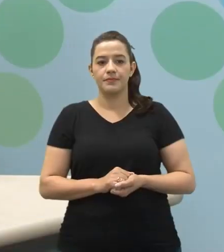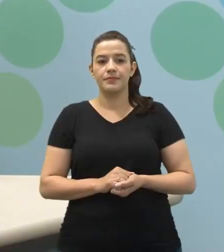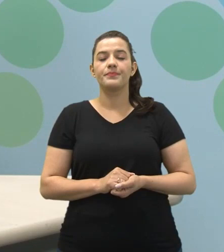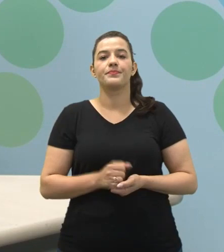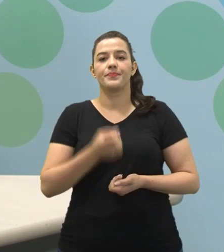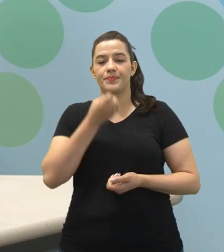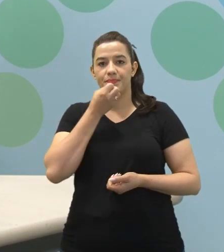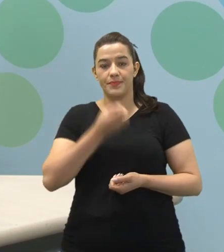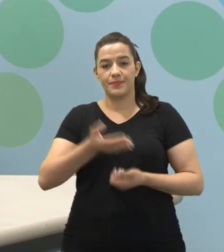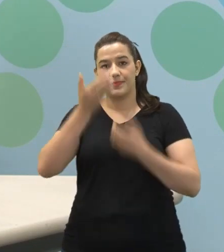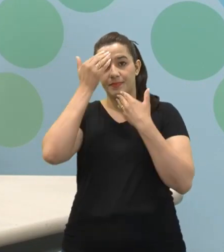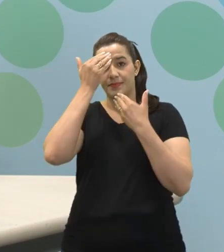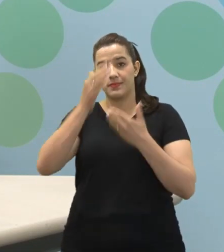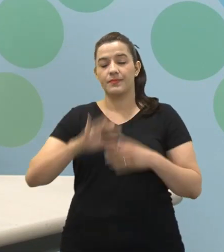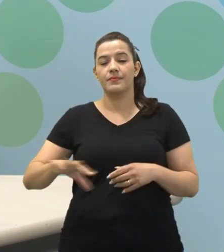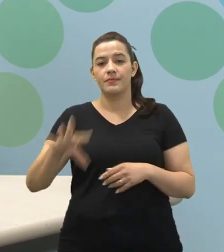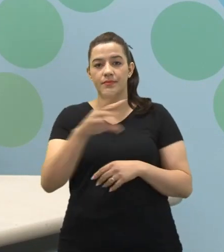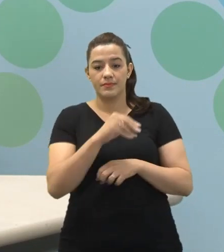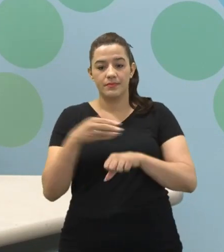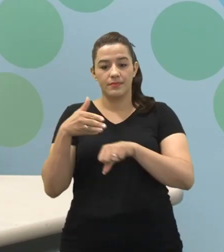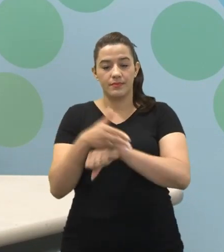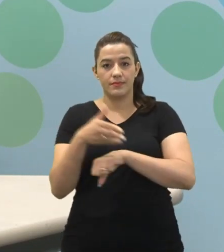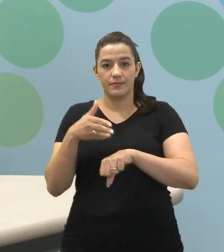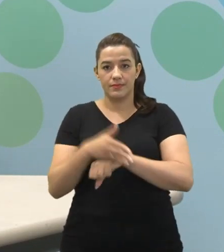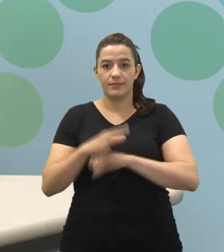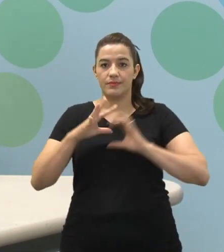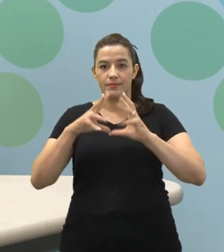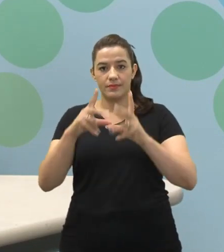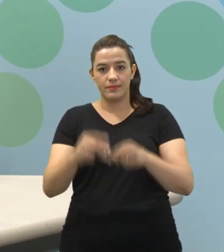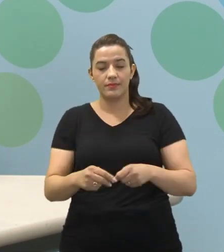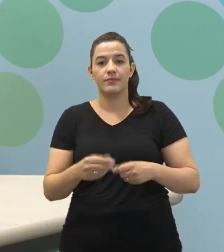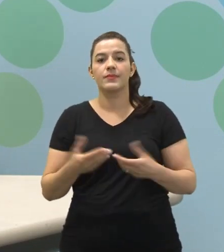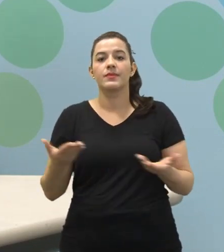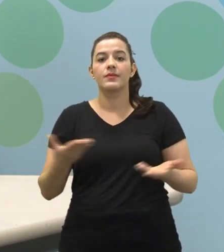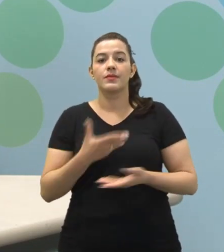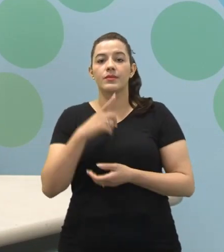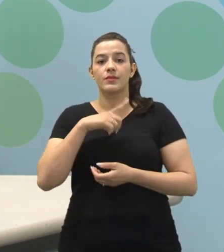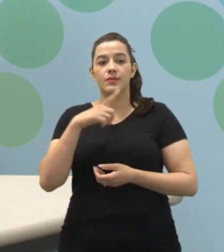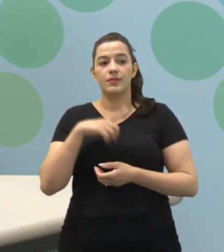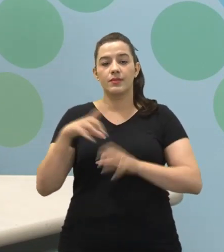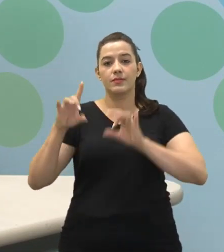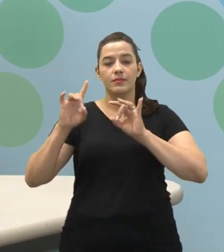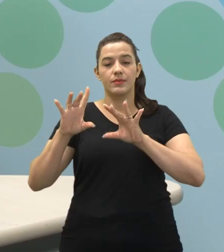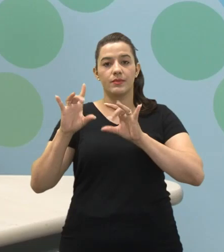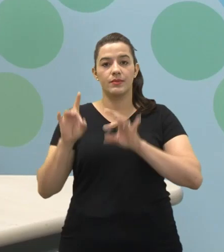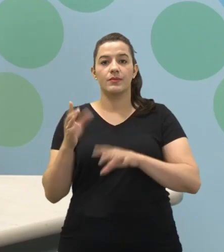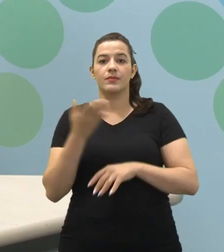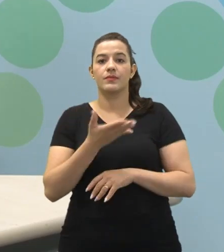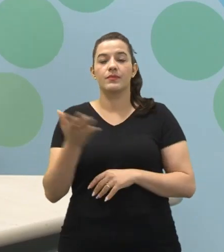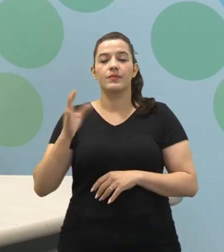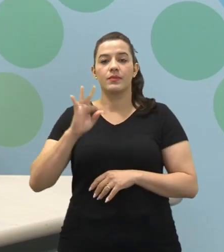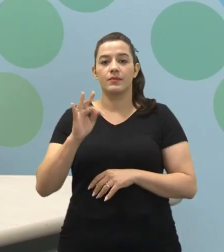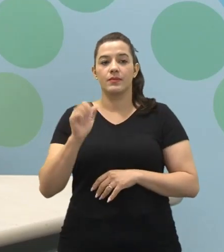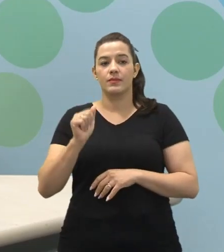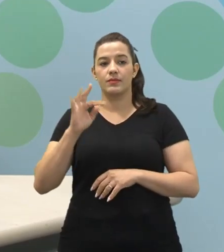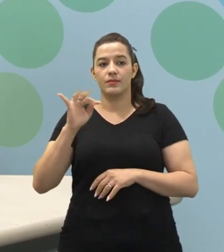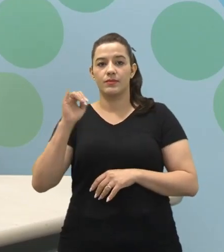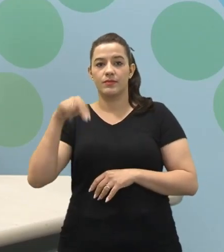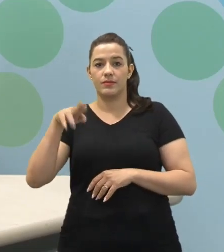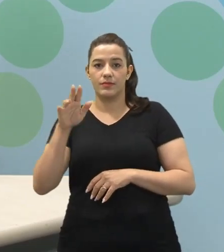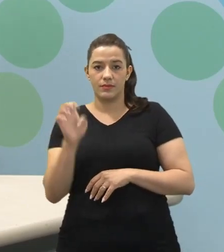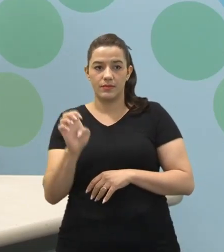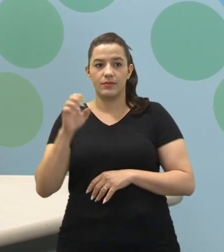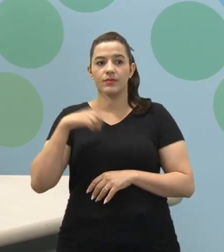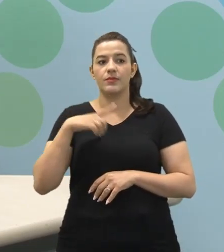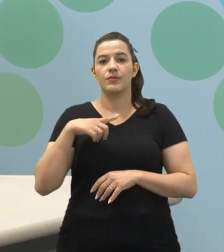é muito obrigado a participação de todos os professores eu tenho uma participação especial aqui da professora Tatiane Santos